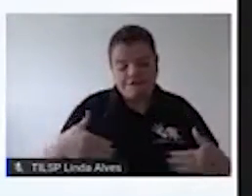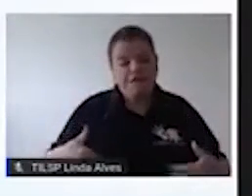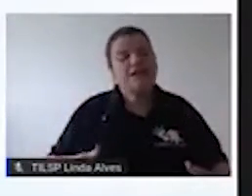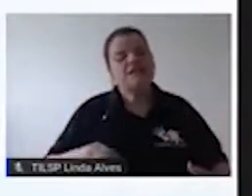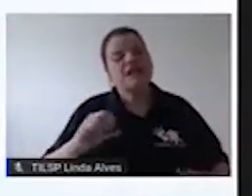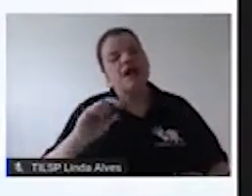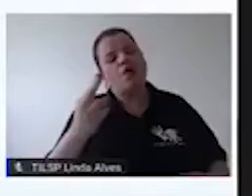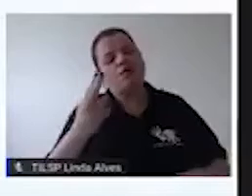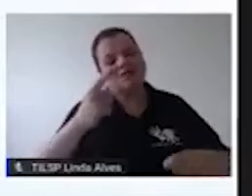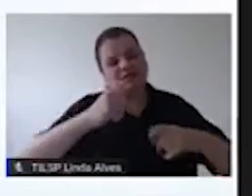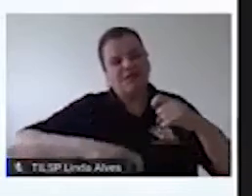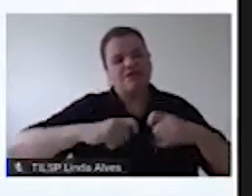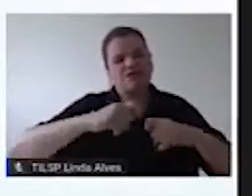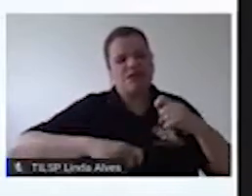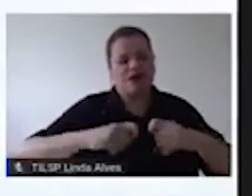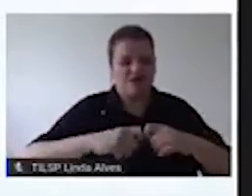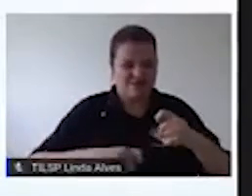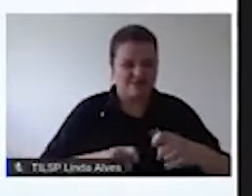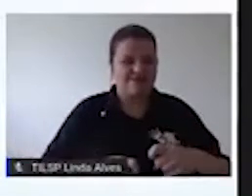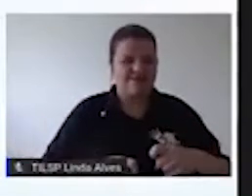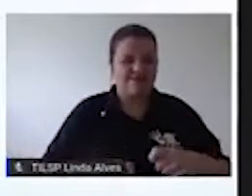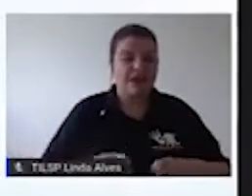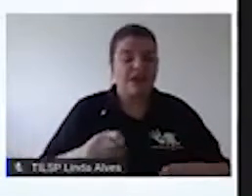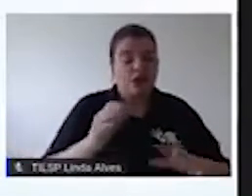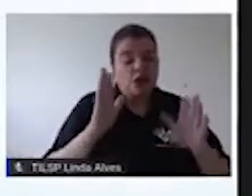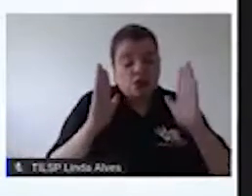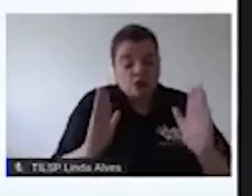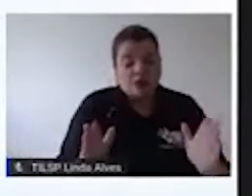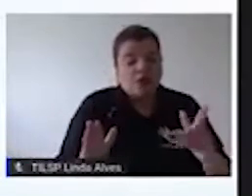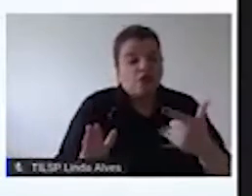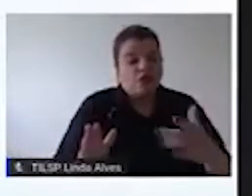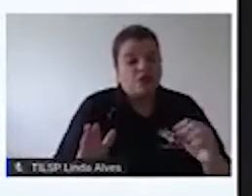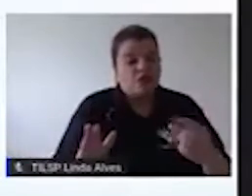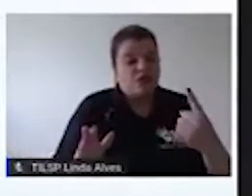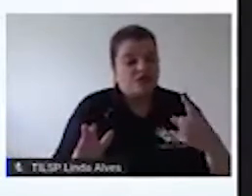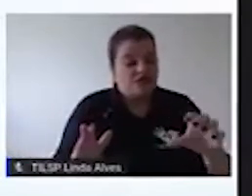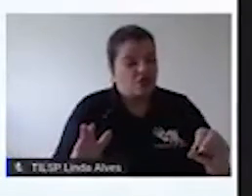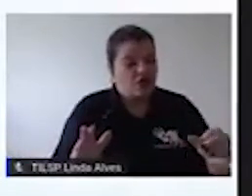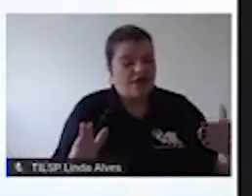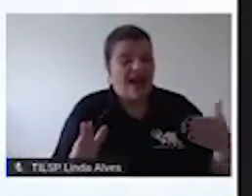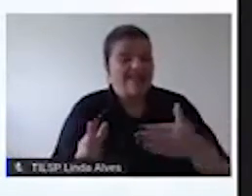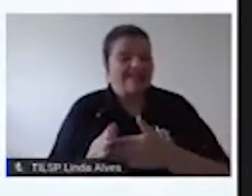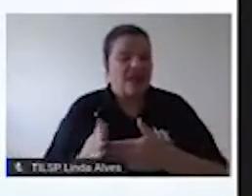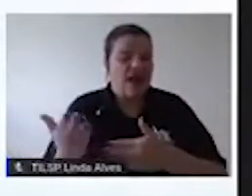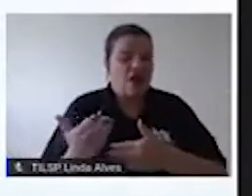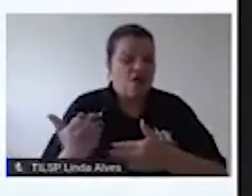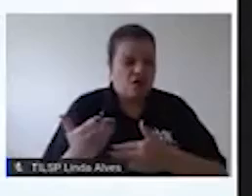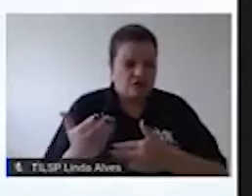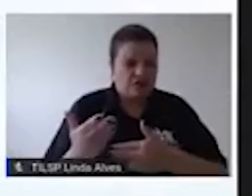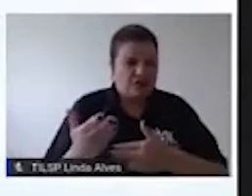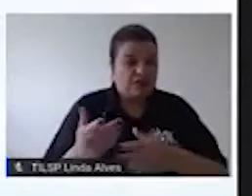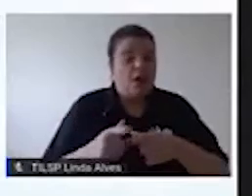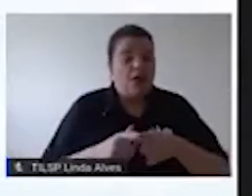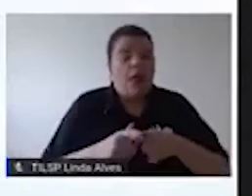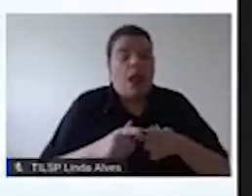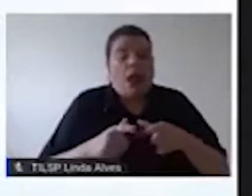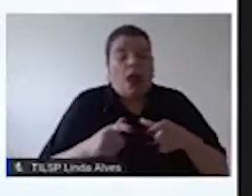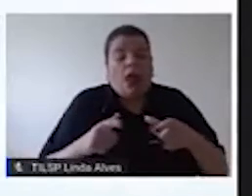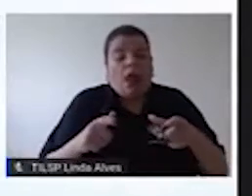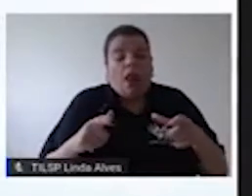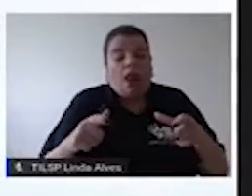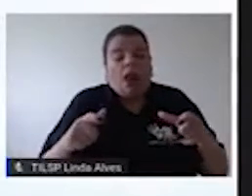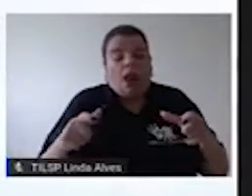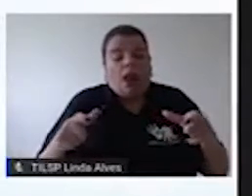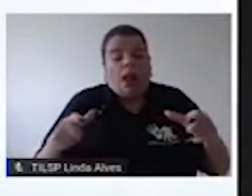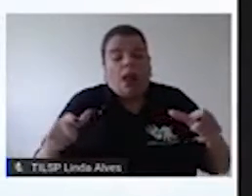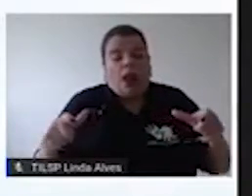sexual no período de 2019 até agora, né? Com um aumento muito exponencial disso,